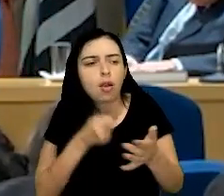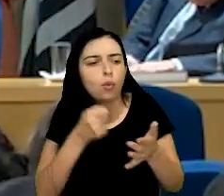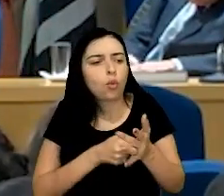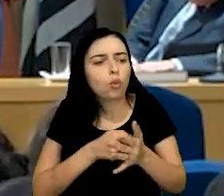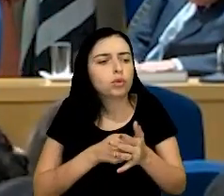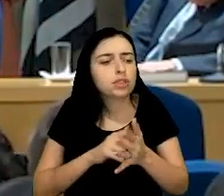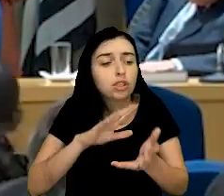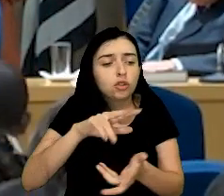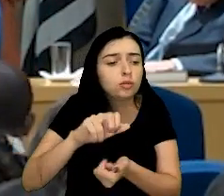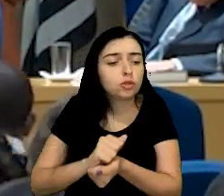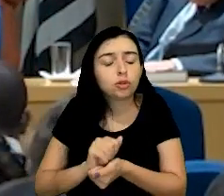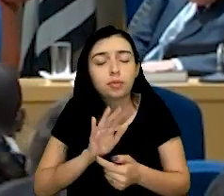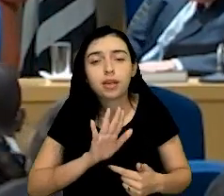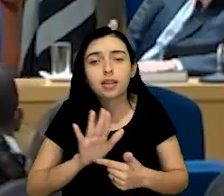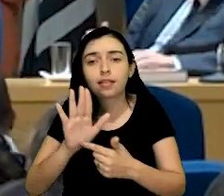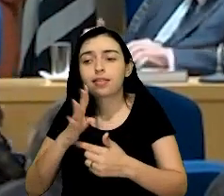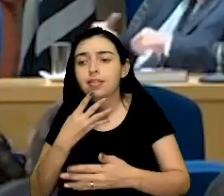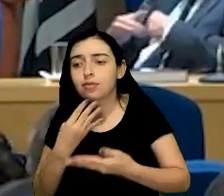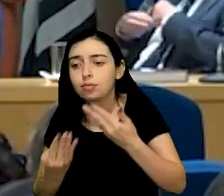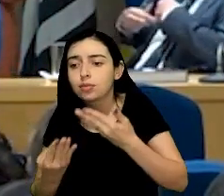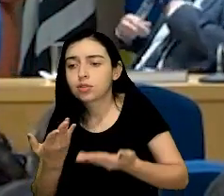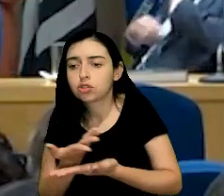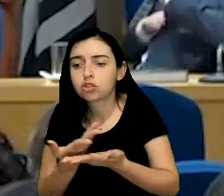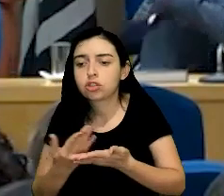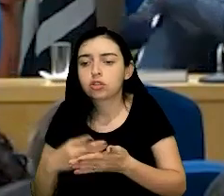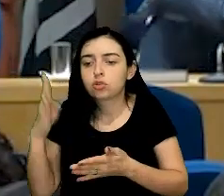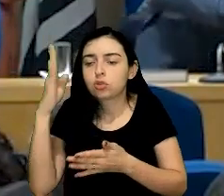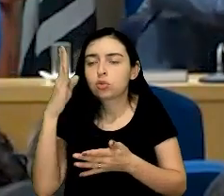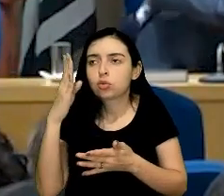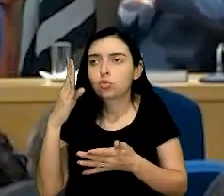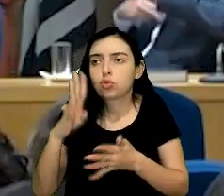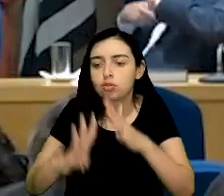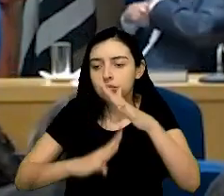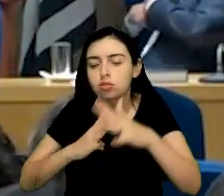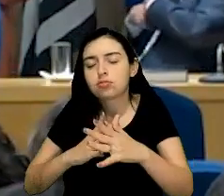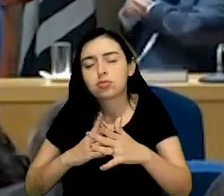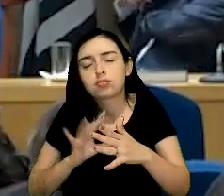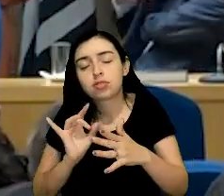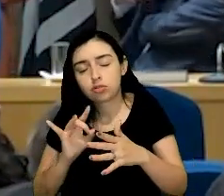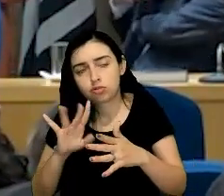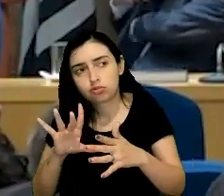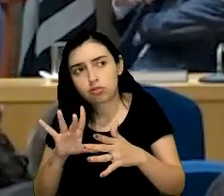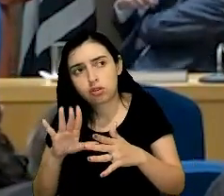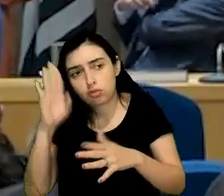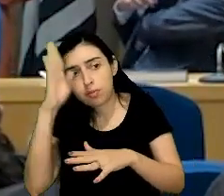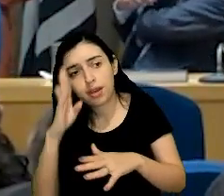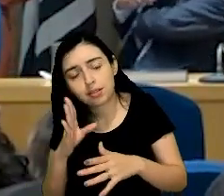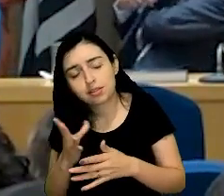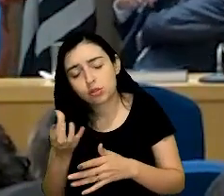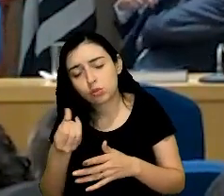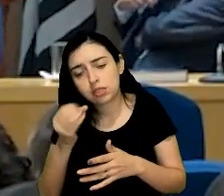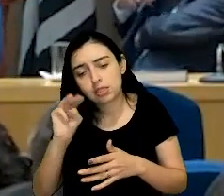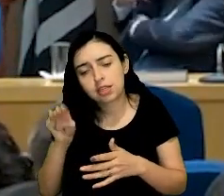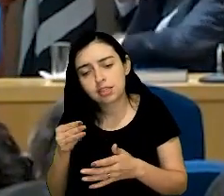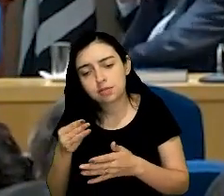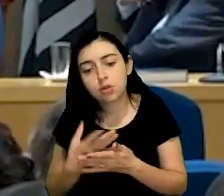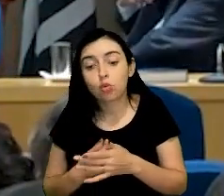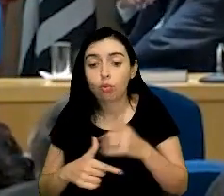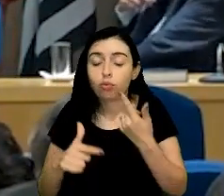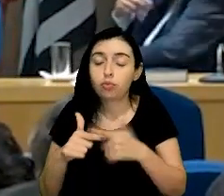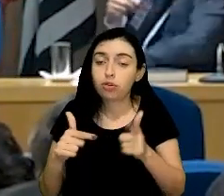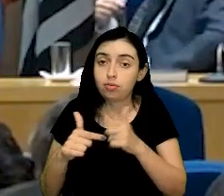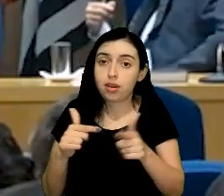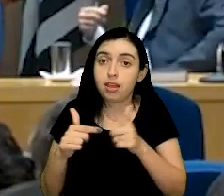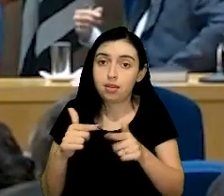população refugiada. No Brasil, reconhecidos são 6 mil. Mas o problema maior agora, e que aí eu acho que